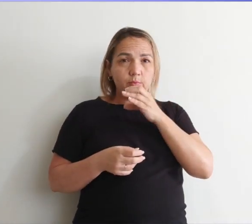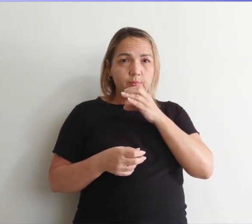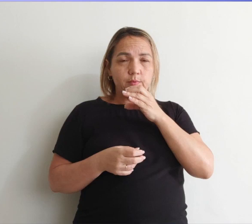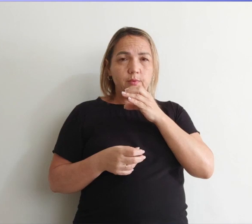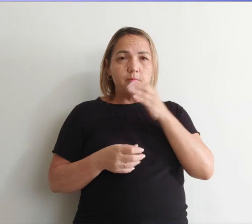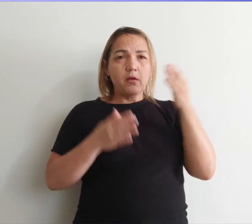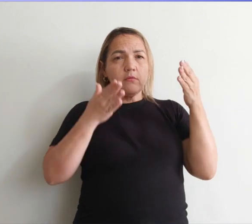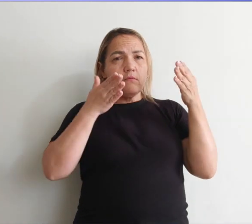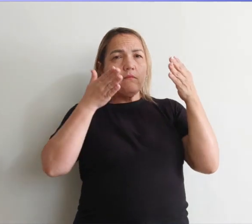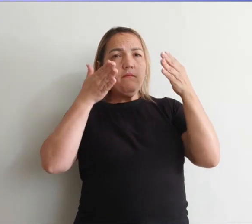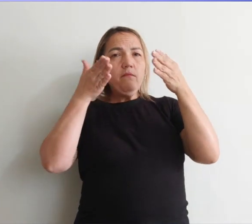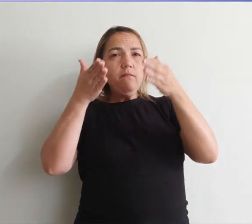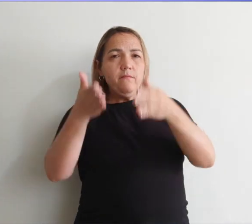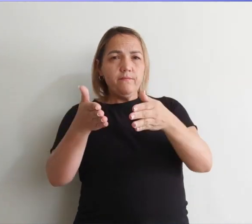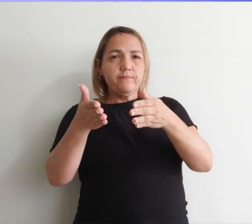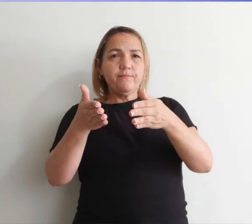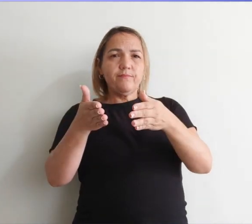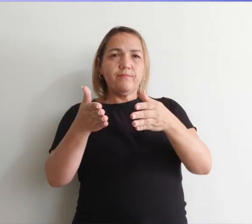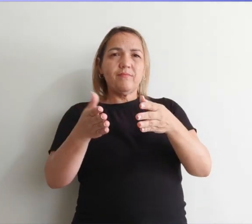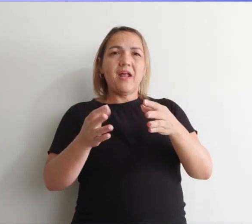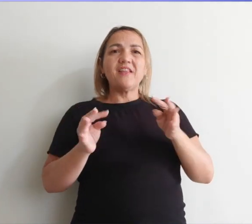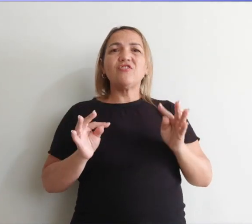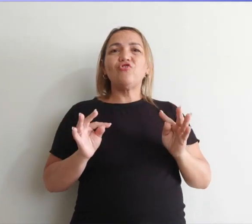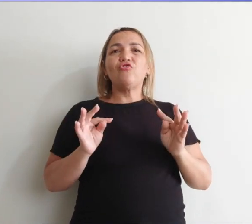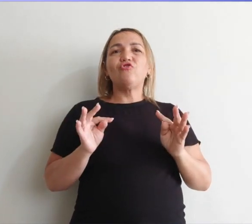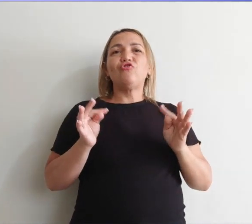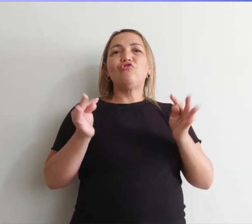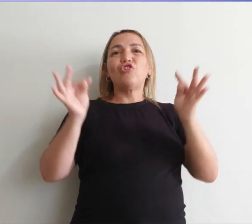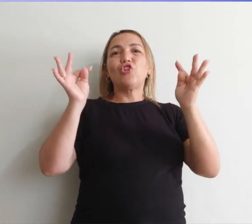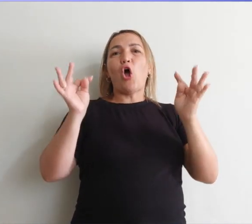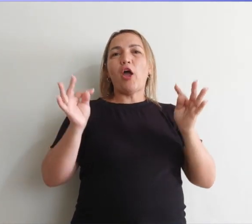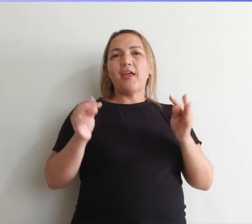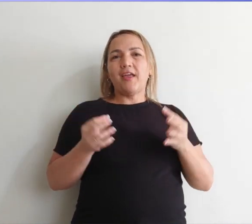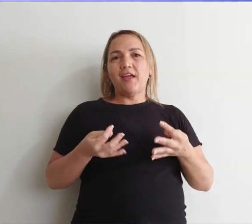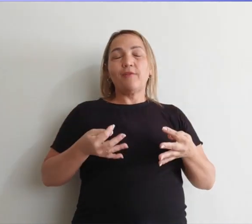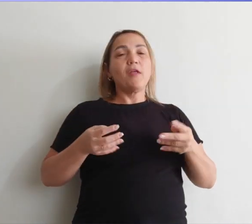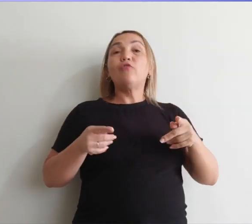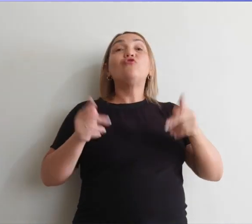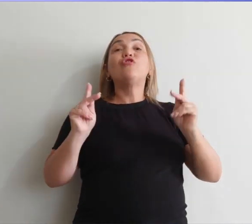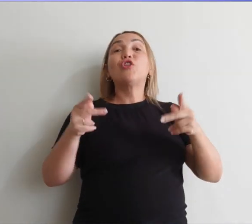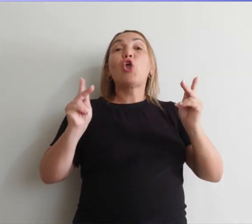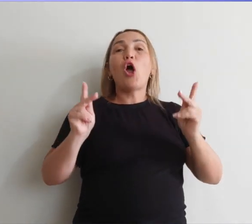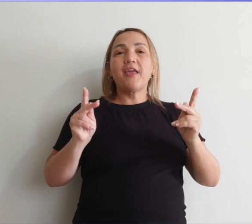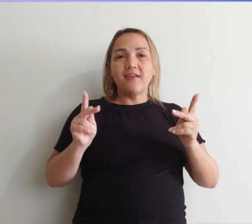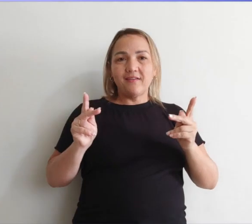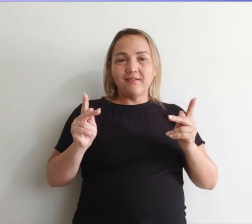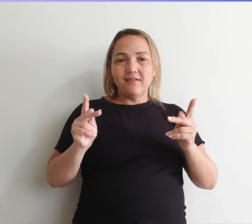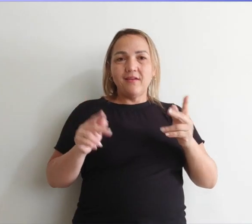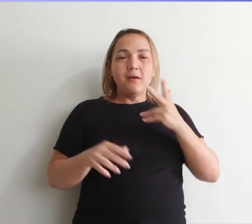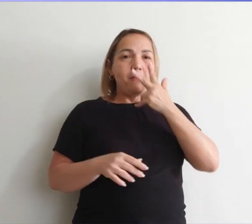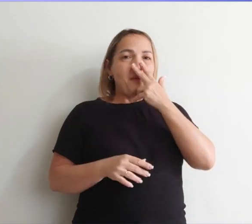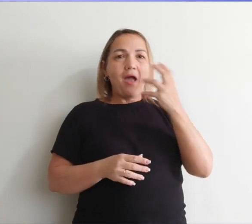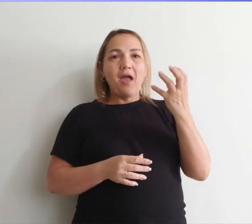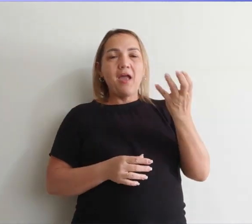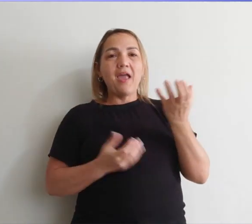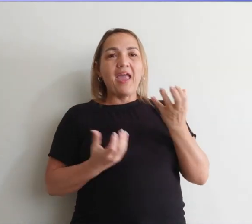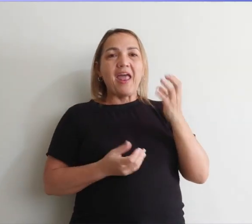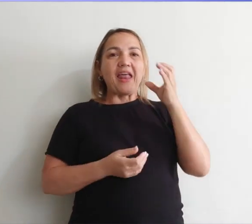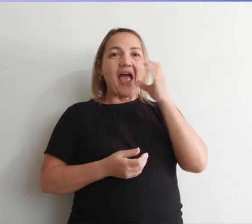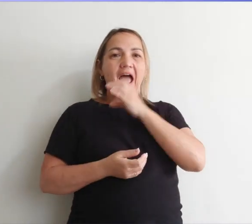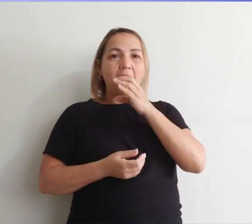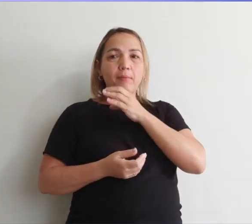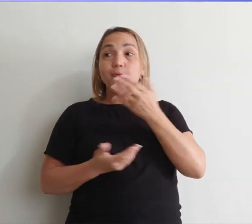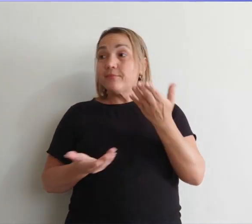muito voltada para TikTok, sabe? A educação parece que as pessoas querem coisa rápida. E